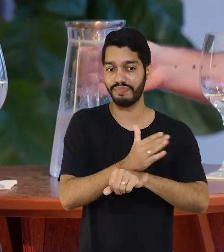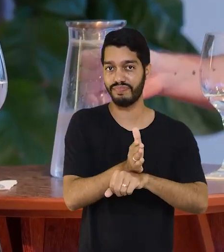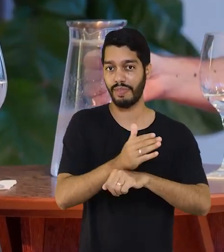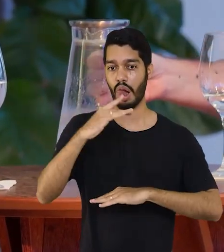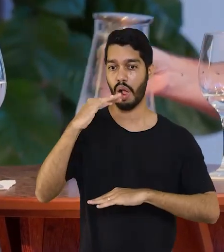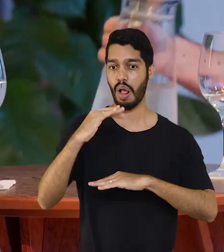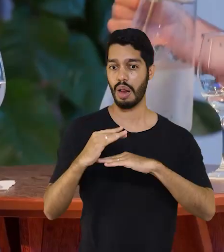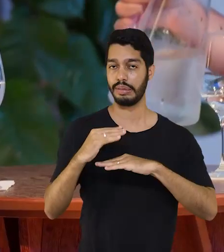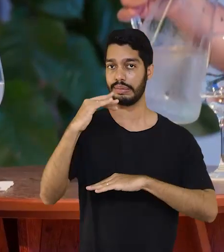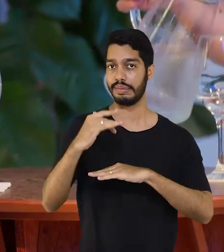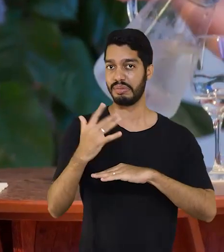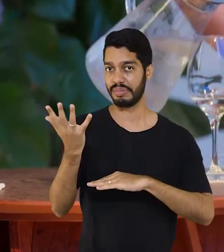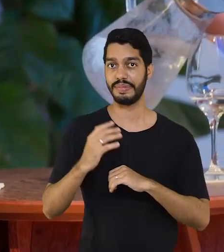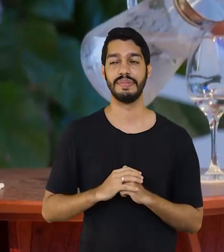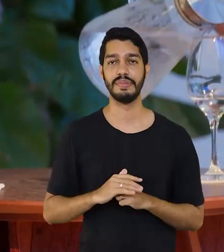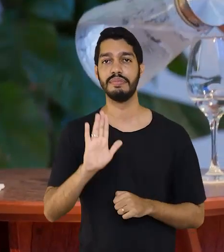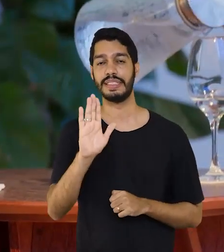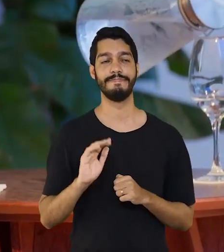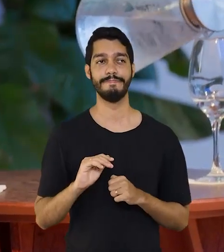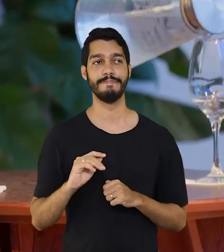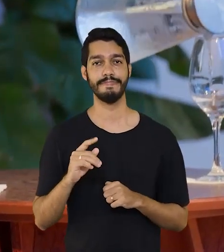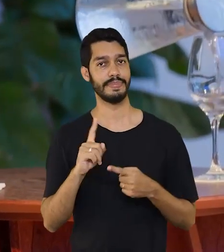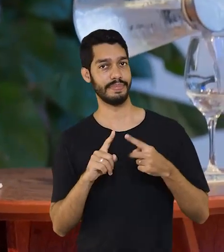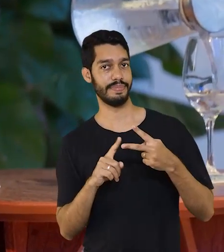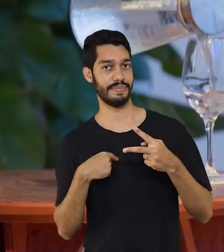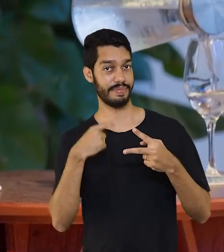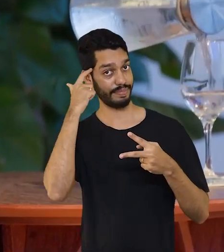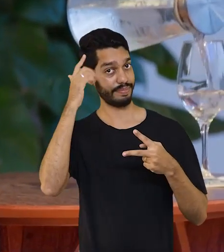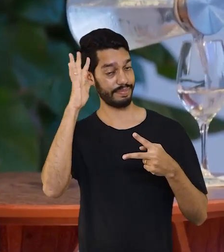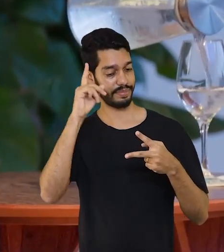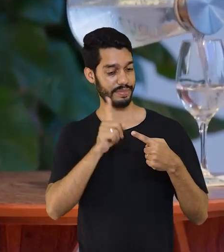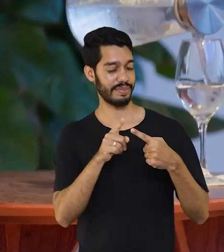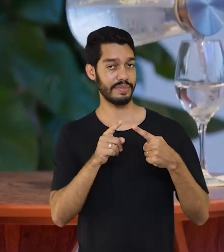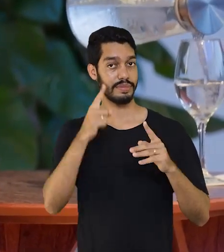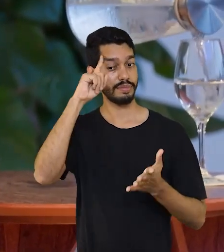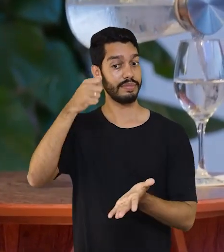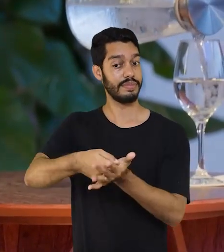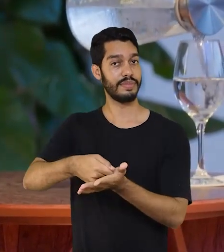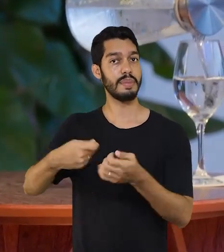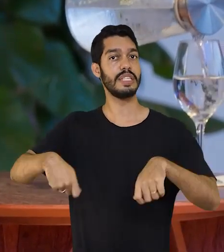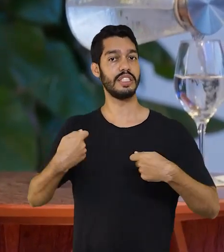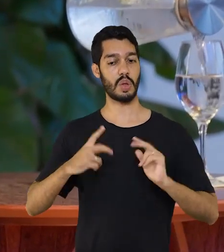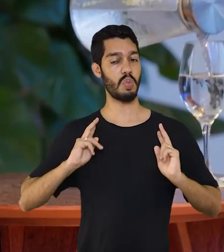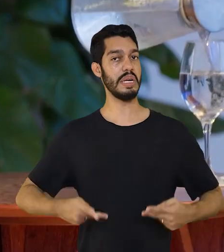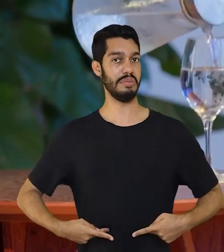tem que tomar cuidado com o tempo. Eu estou meio sem noção do tempo. Duas coisas que eu fiquei pensando. Uma, a tomada de